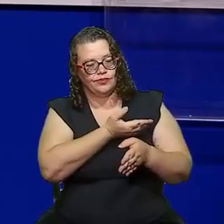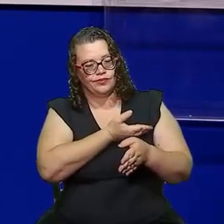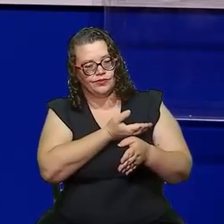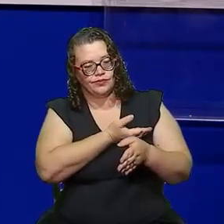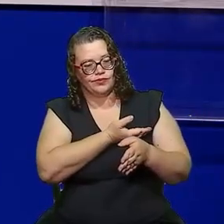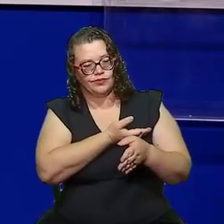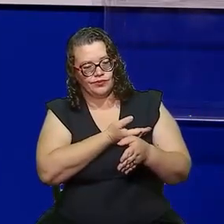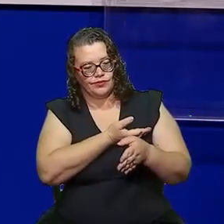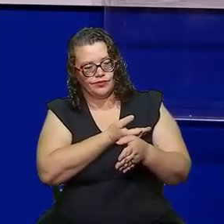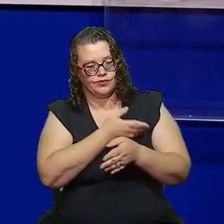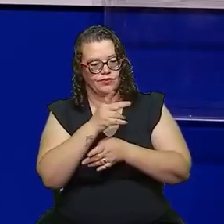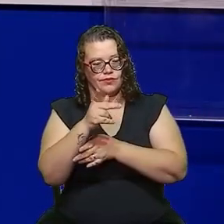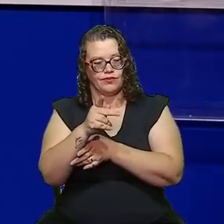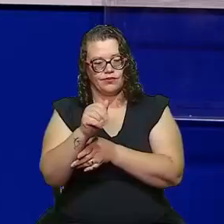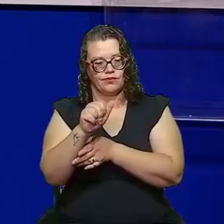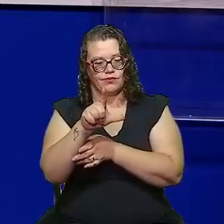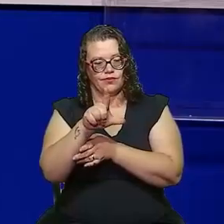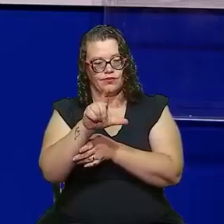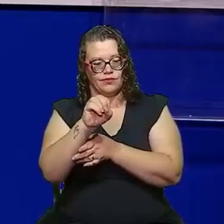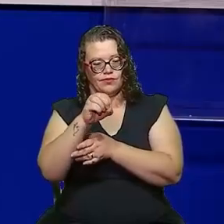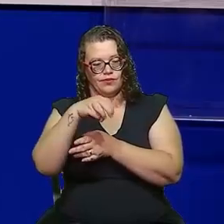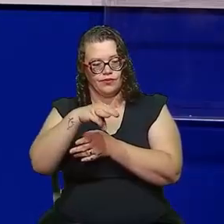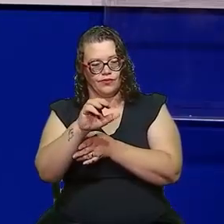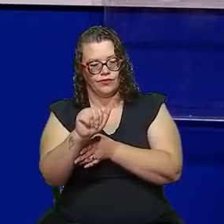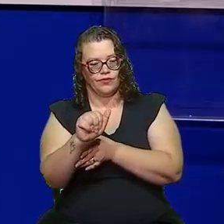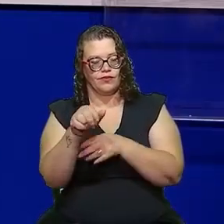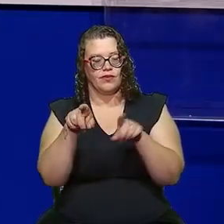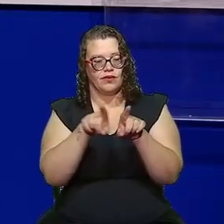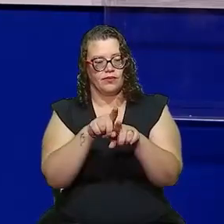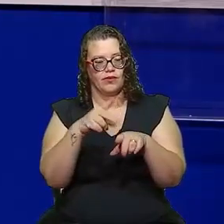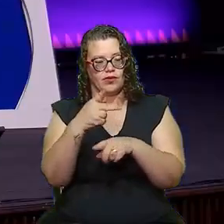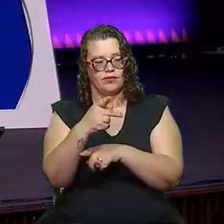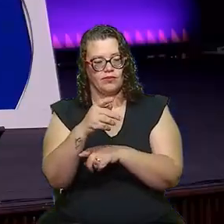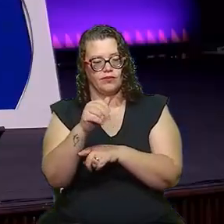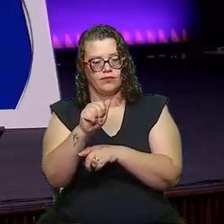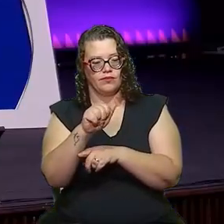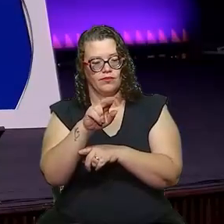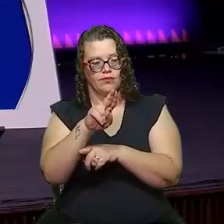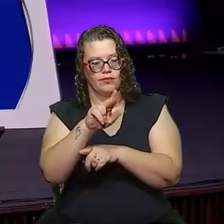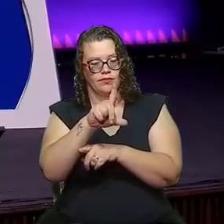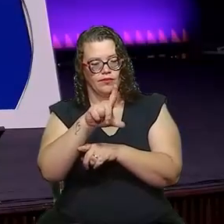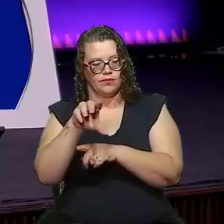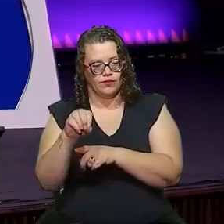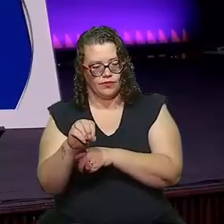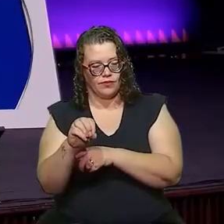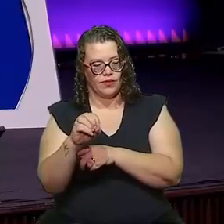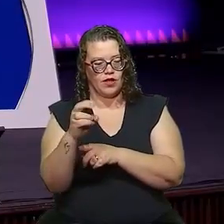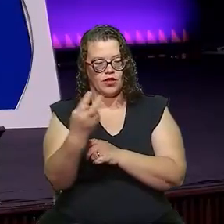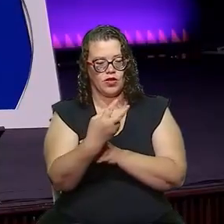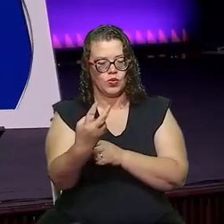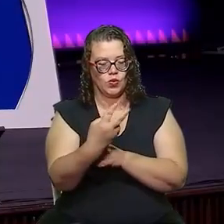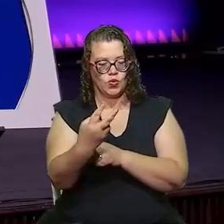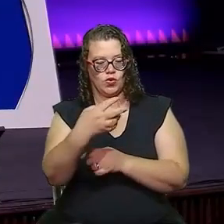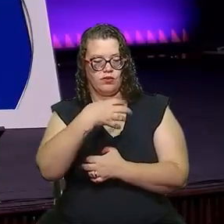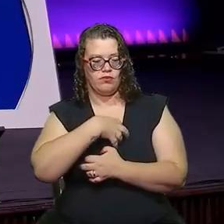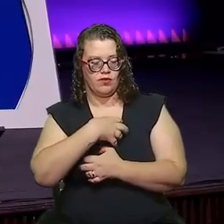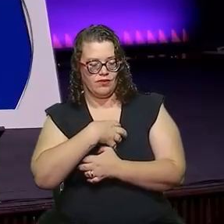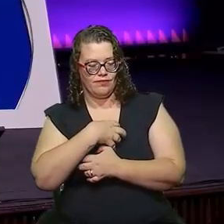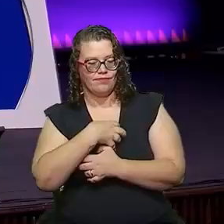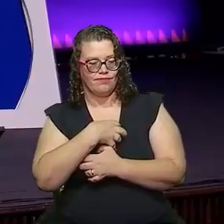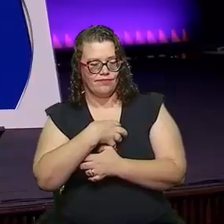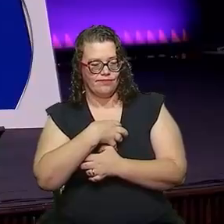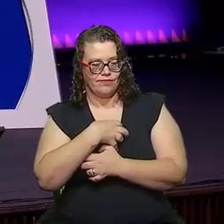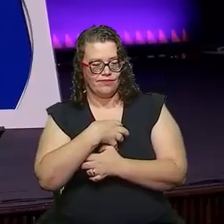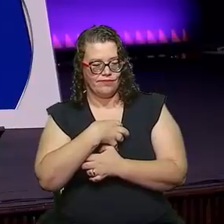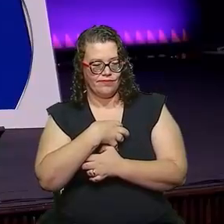de acrílico que carrega os livros que cada um escreveu, bem como seus nomes. Da esquerda para a direita, a primeira pessoa sentada